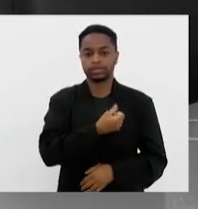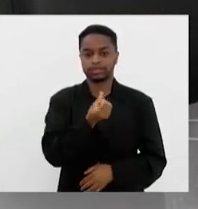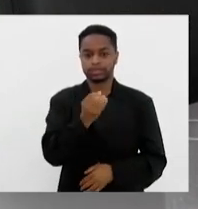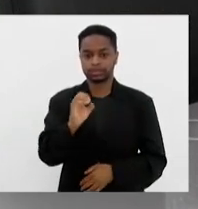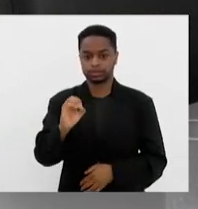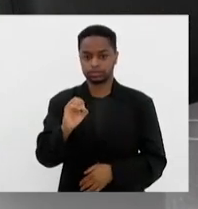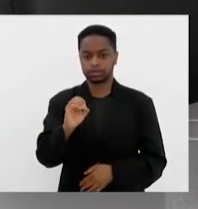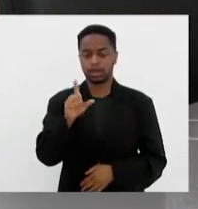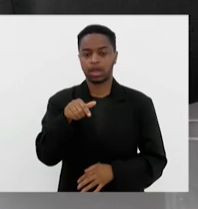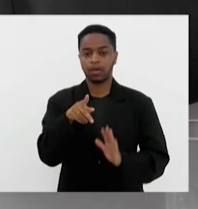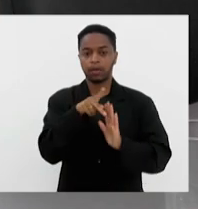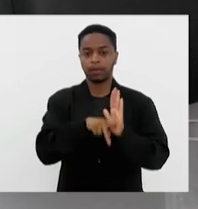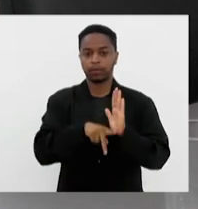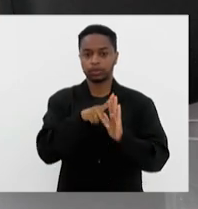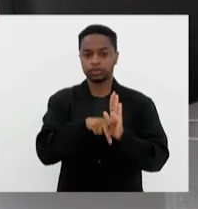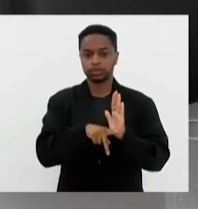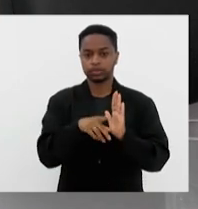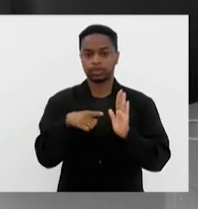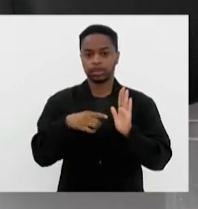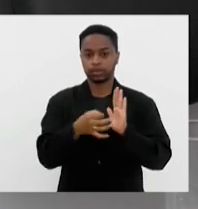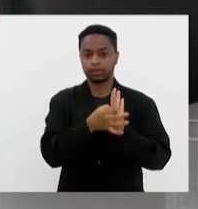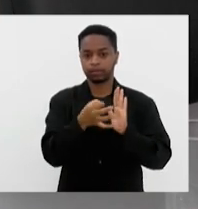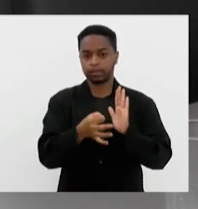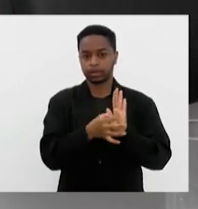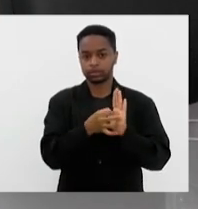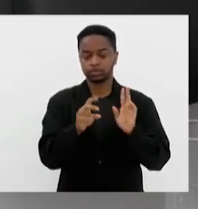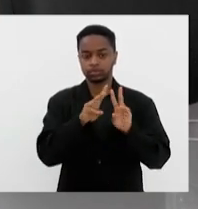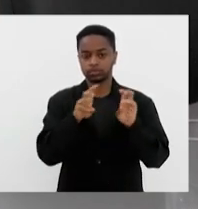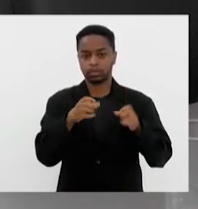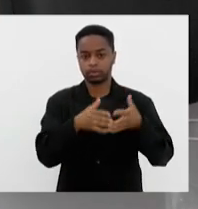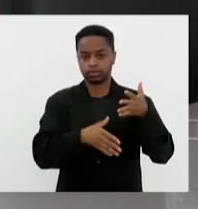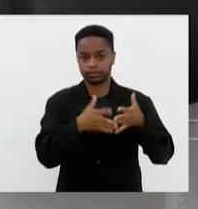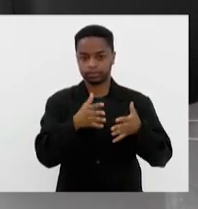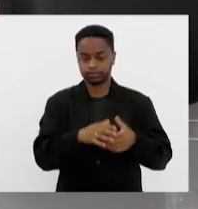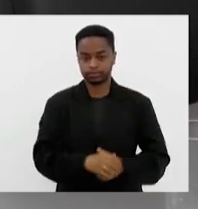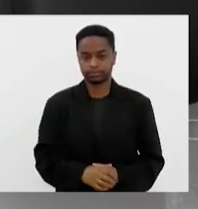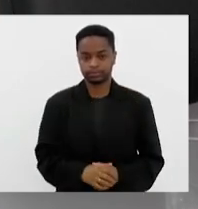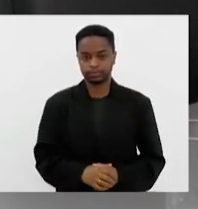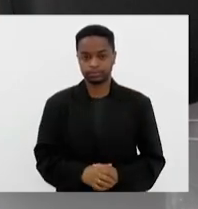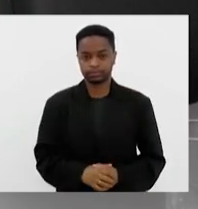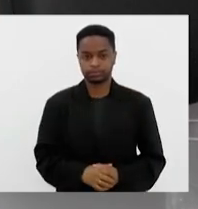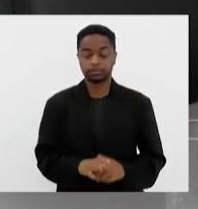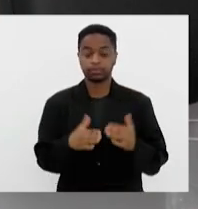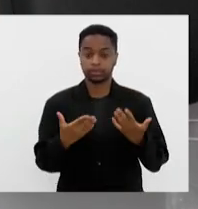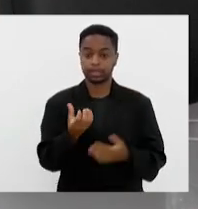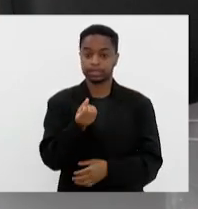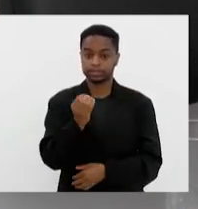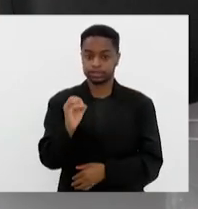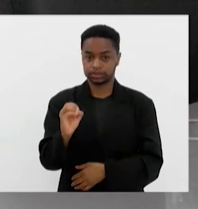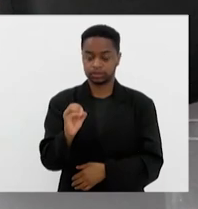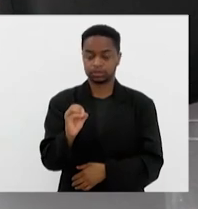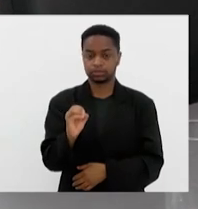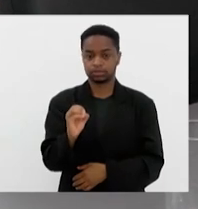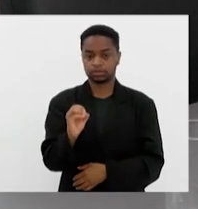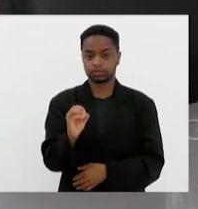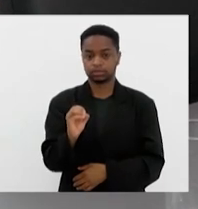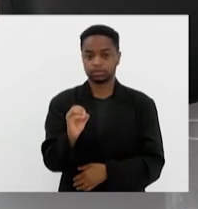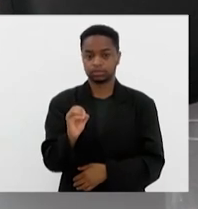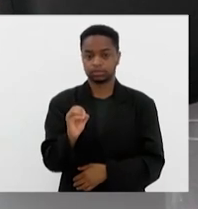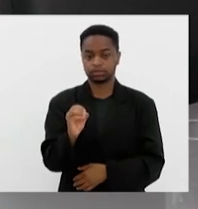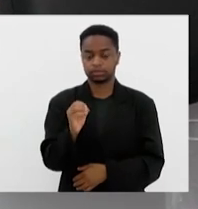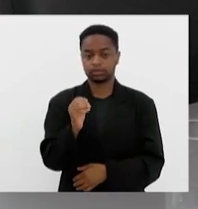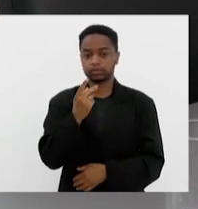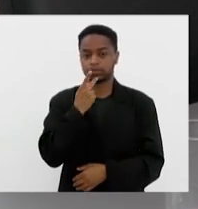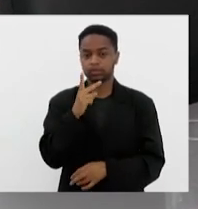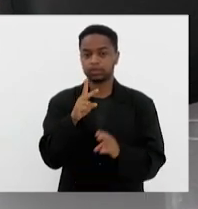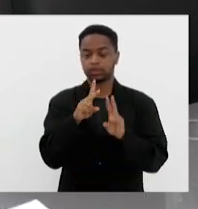é um projeto de parecer sobre prejudicabilidade. Então, o 60 da pauta é justamente